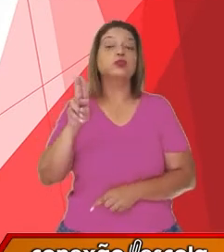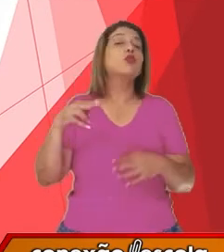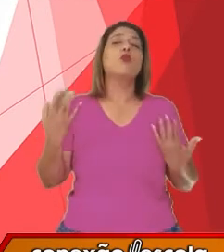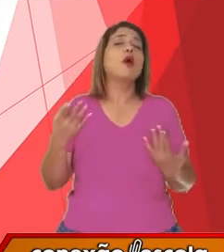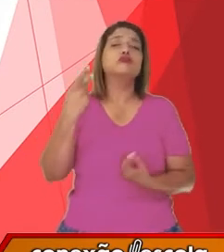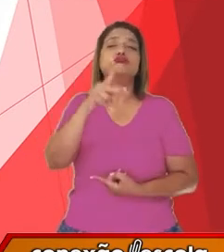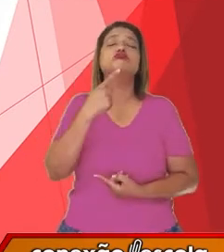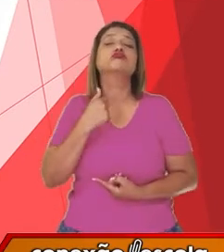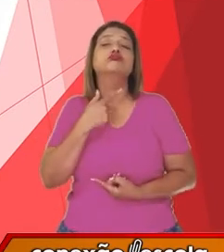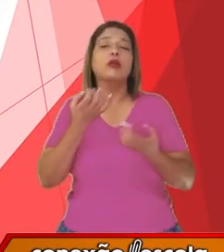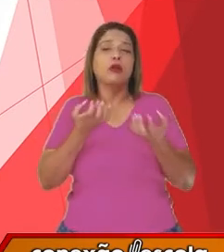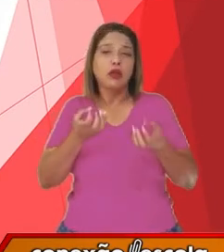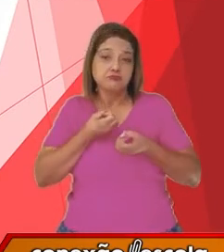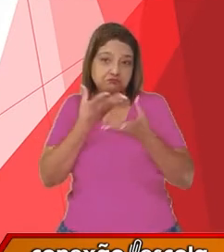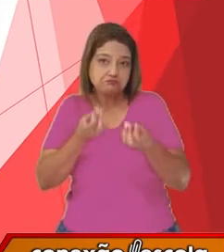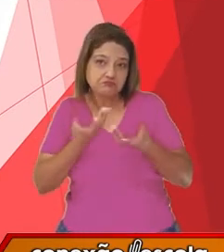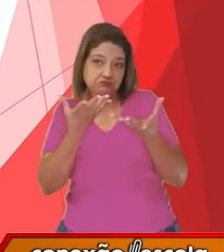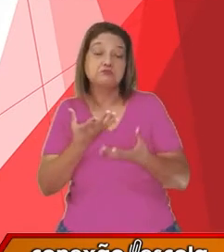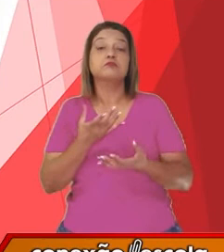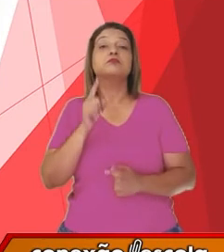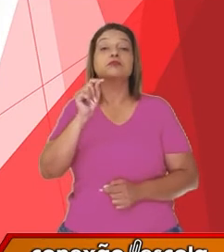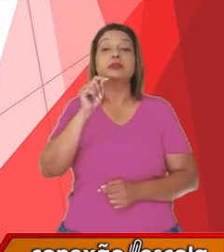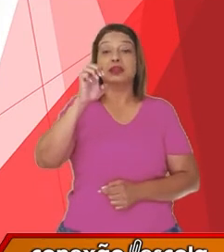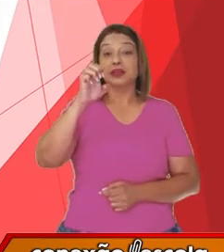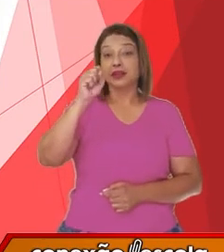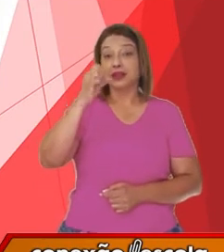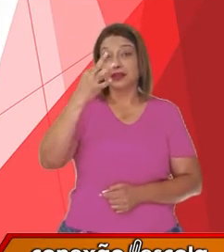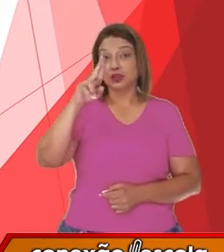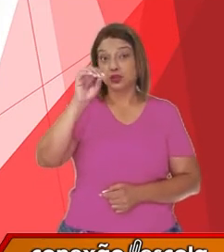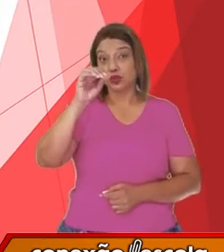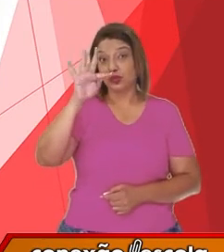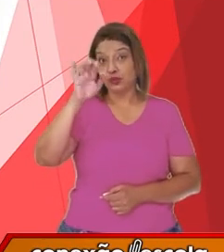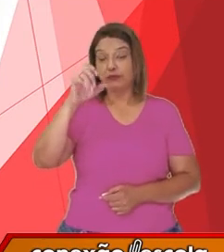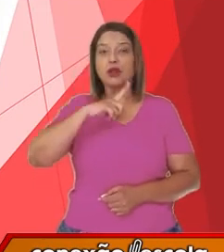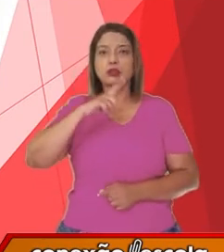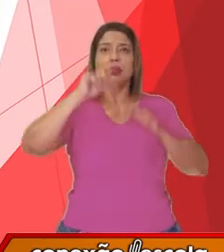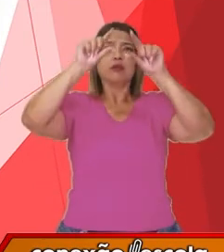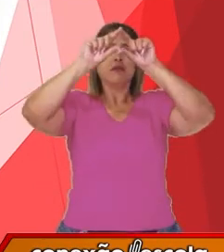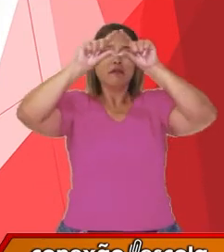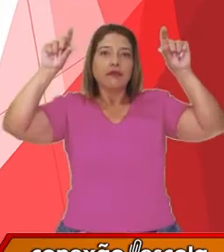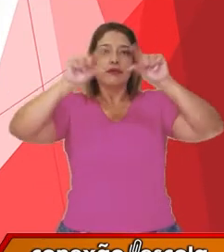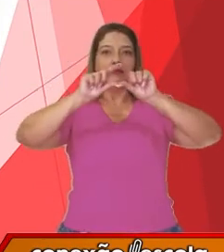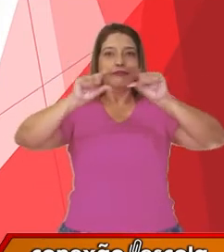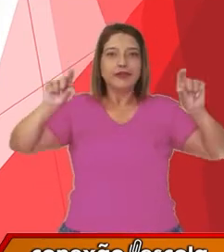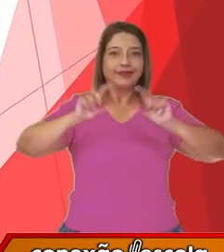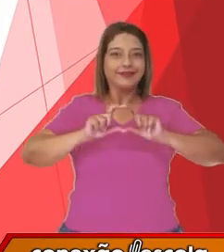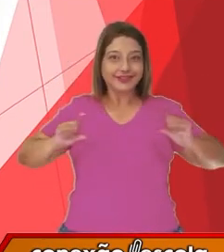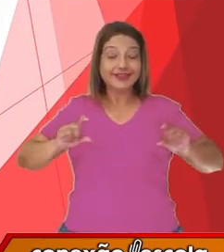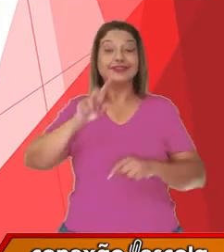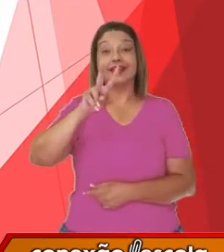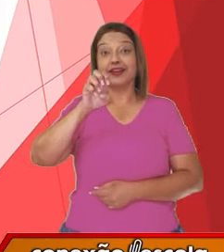trata? Estrofes são um conjunto de versos. Verso é cada linha do poema.